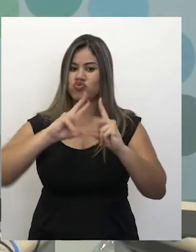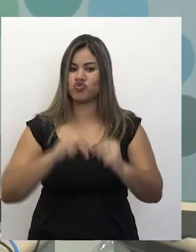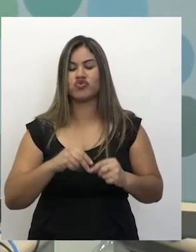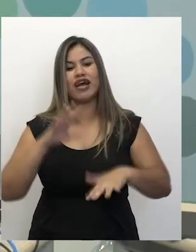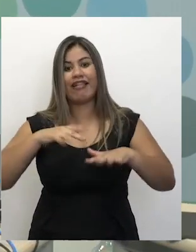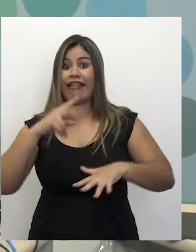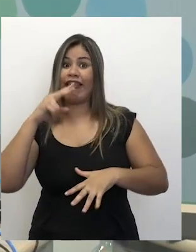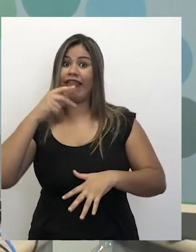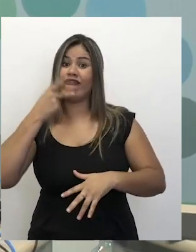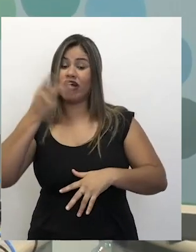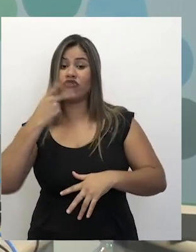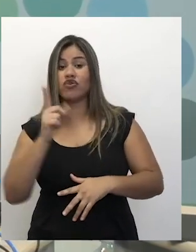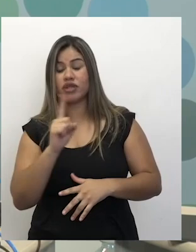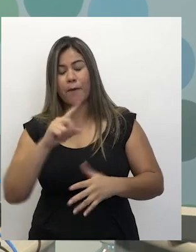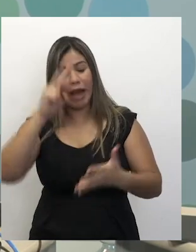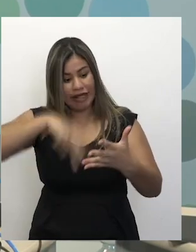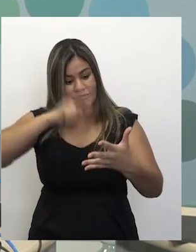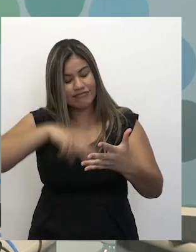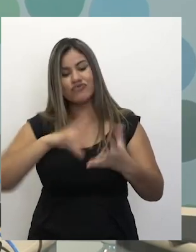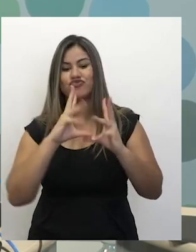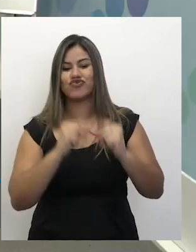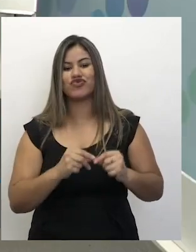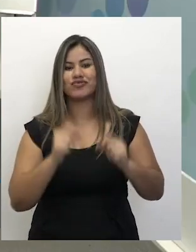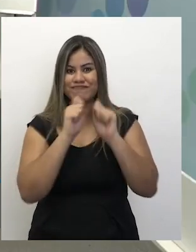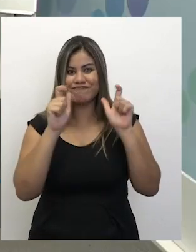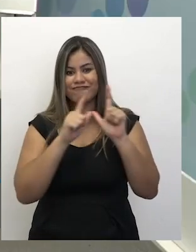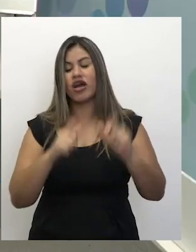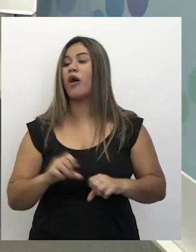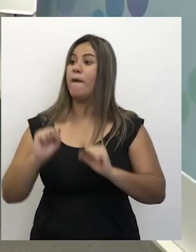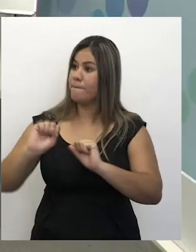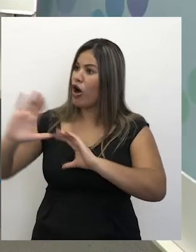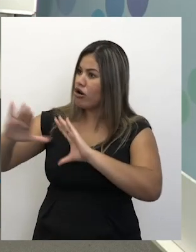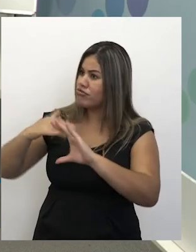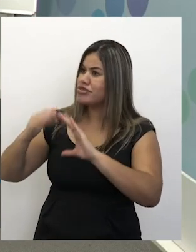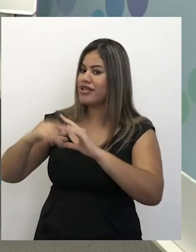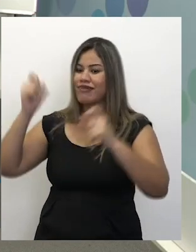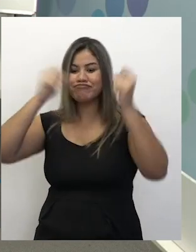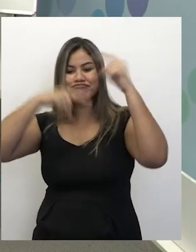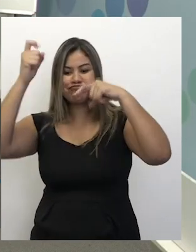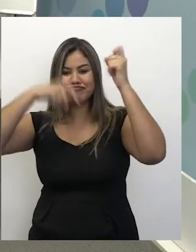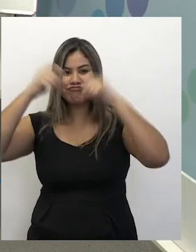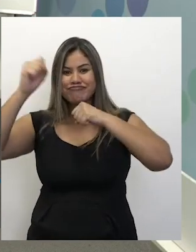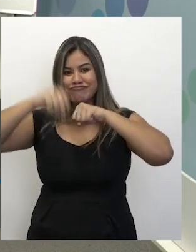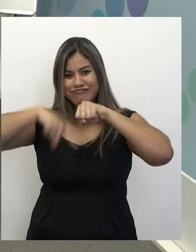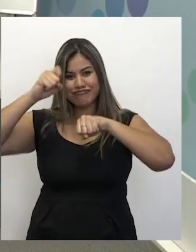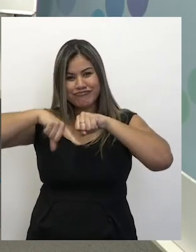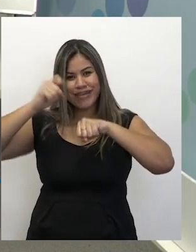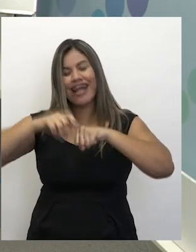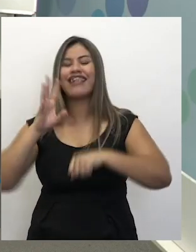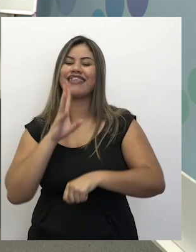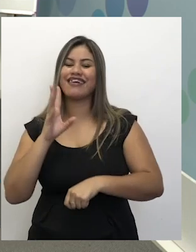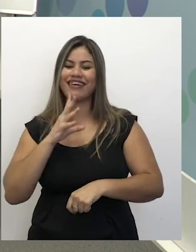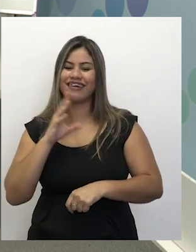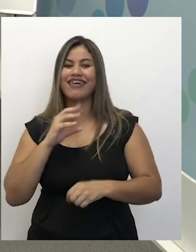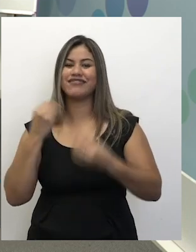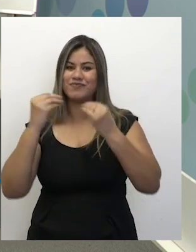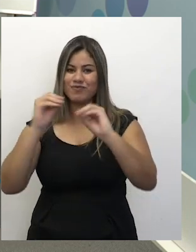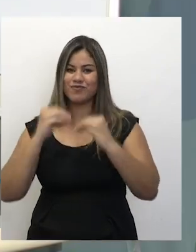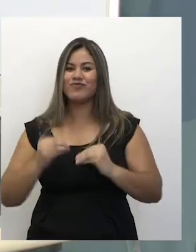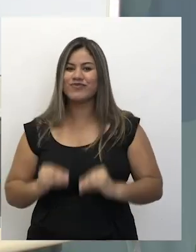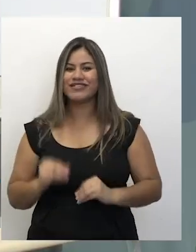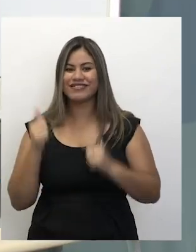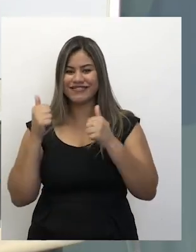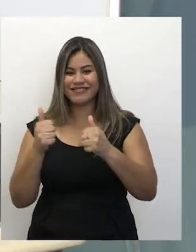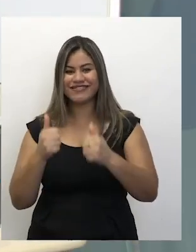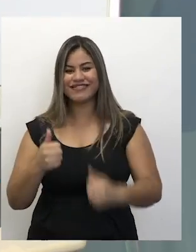mesmo que não tinha comentado mas eu estava aqui atenção viu da Obrigada paz continue mandando emojis da lua na outra aula tá gostando bastante grande a gente vai publicar aquilo